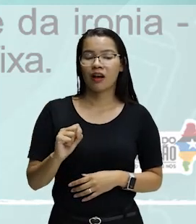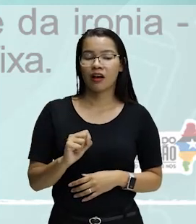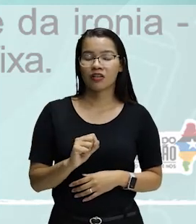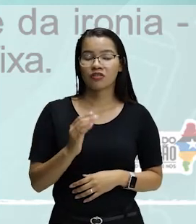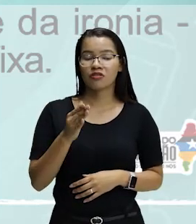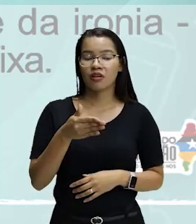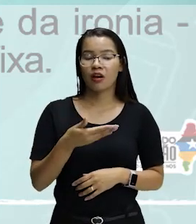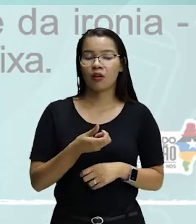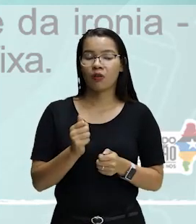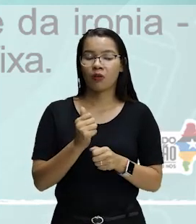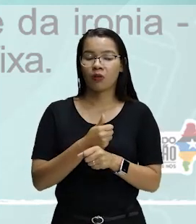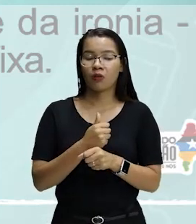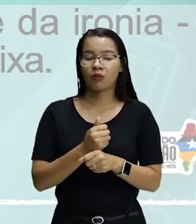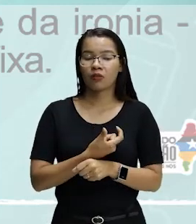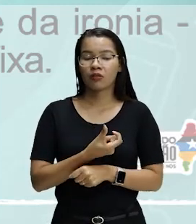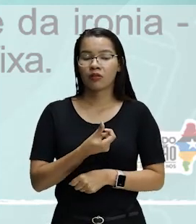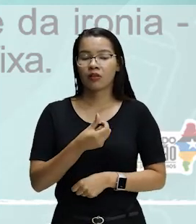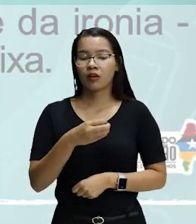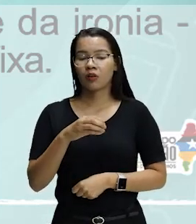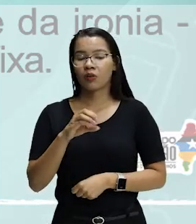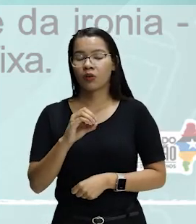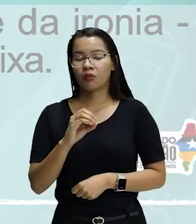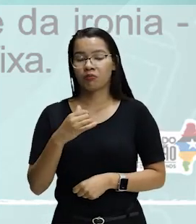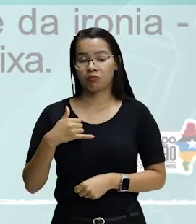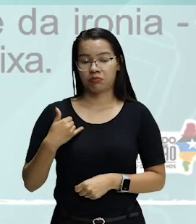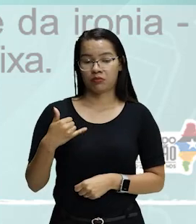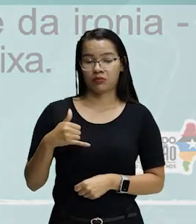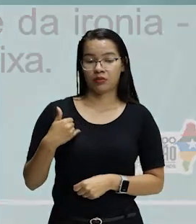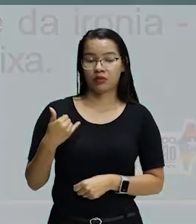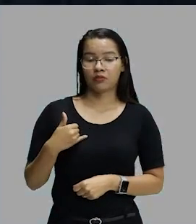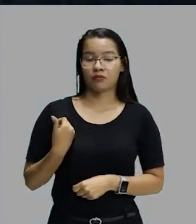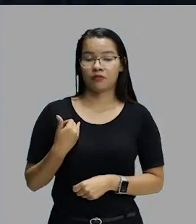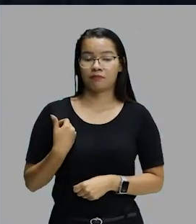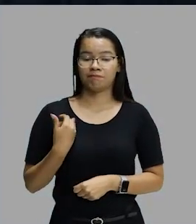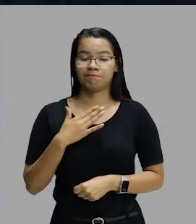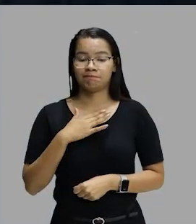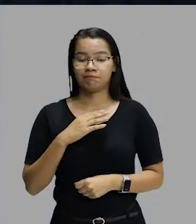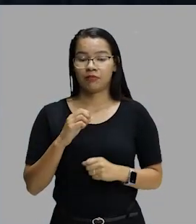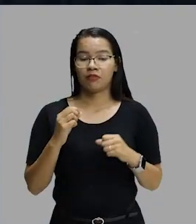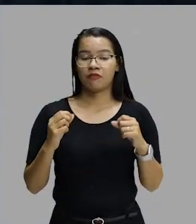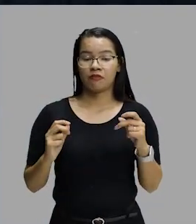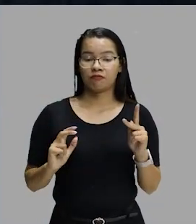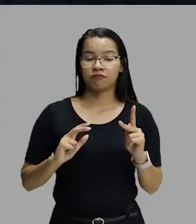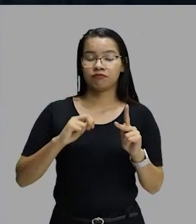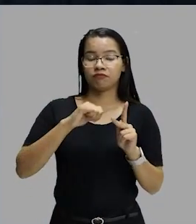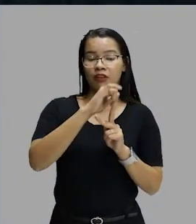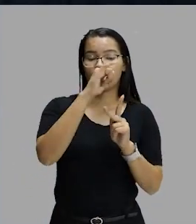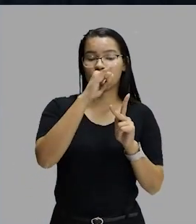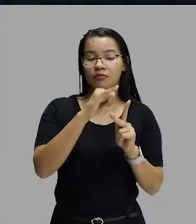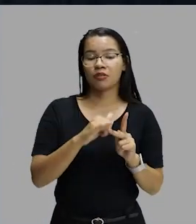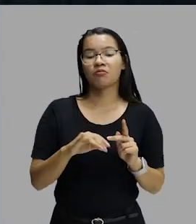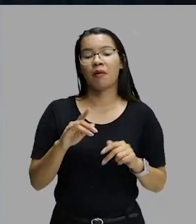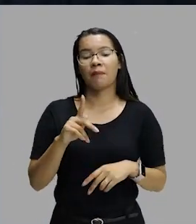anos, vítima de uma pneumonia, ou, como ele afirmava, uma ideia grandiosa e útil.